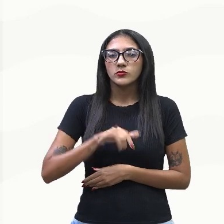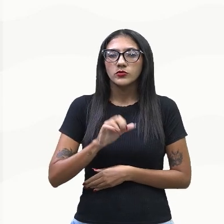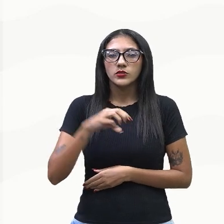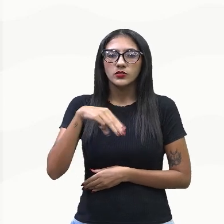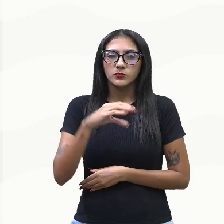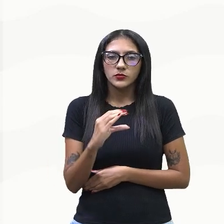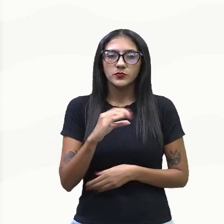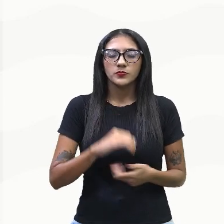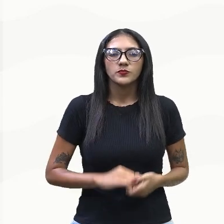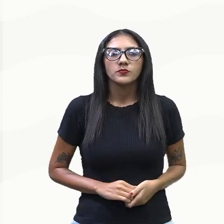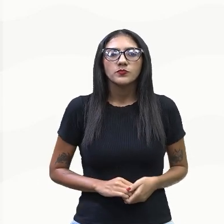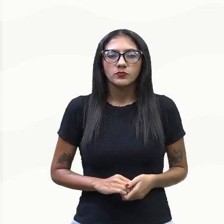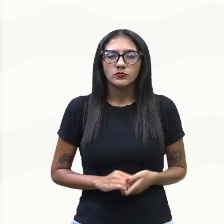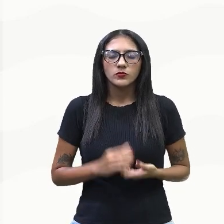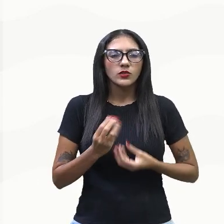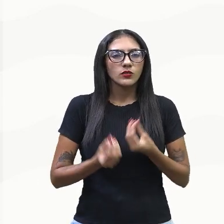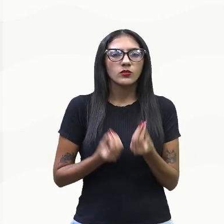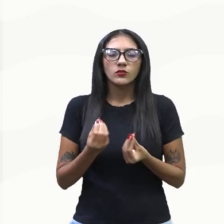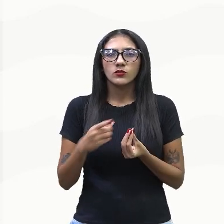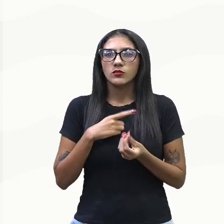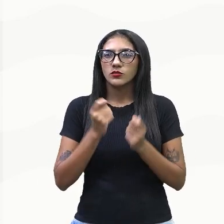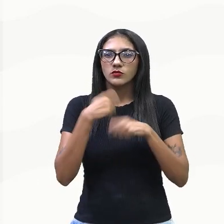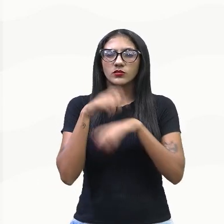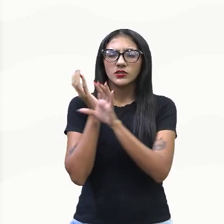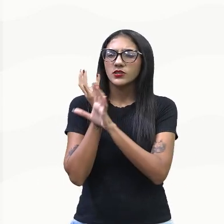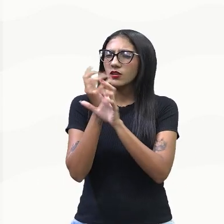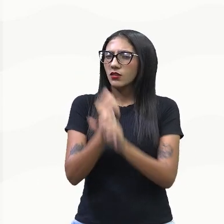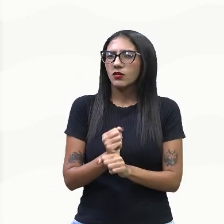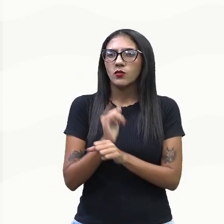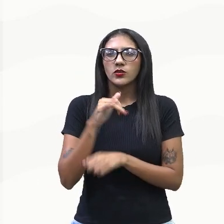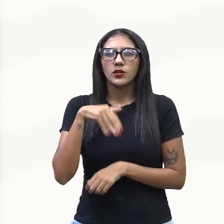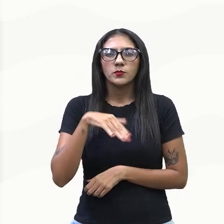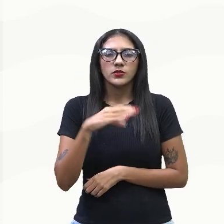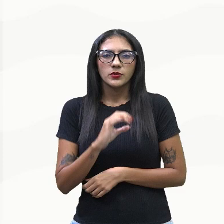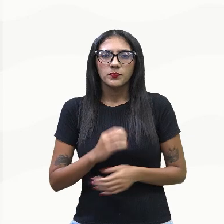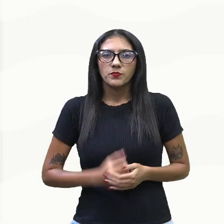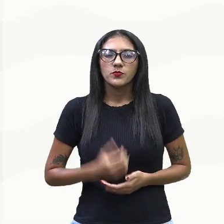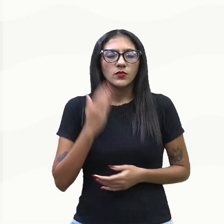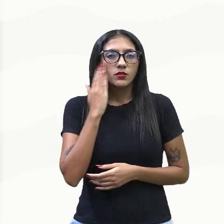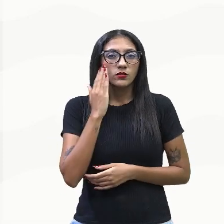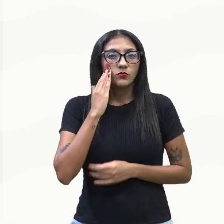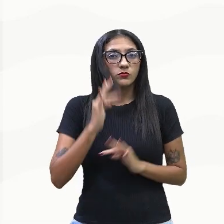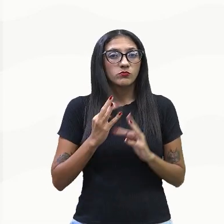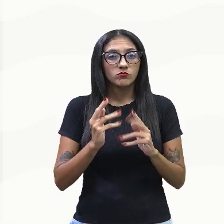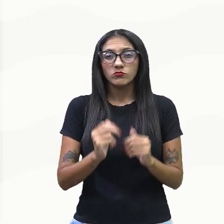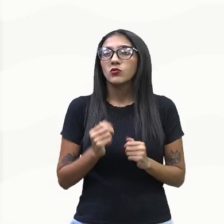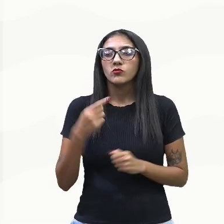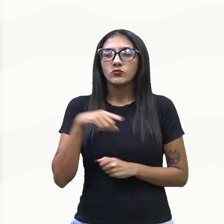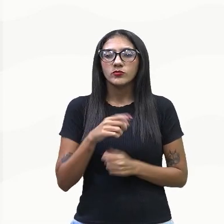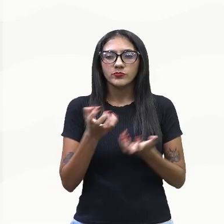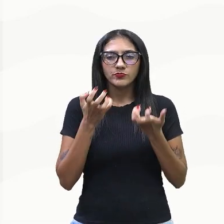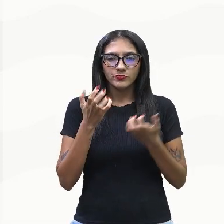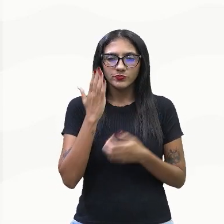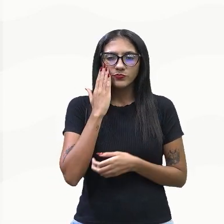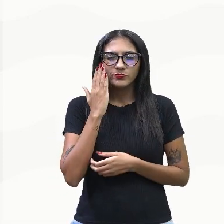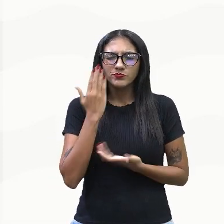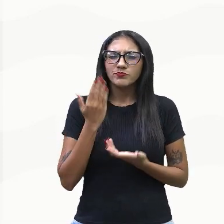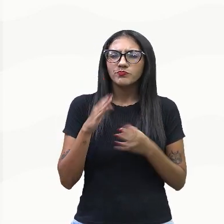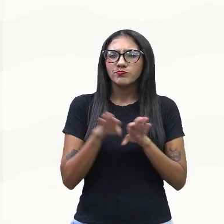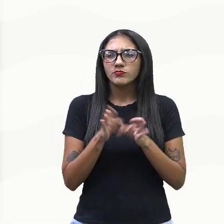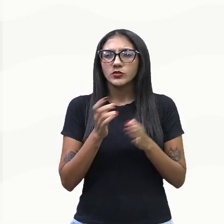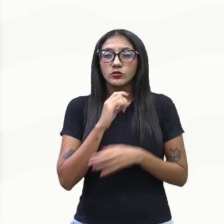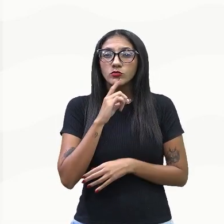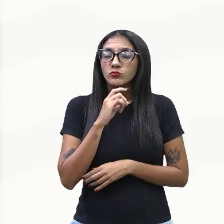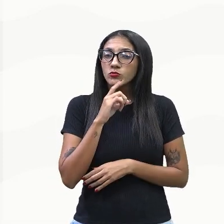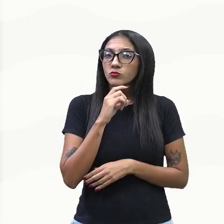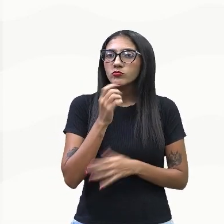IMC. Para fazer o cálculo do IMC, que eu sei que todos estão aí com dúvidas e com